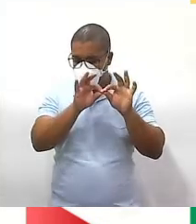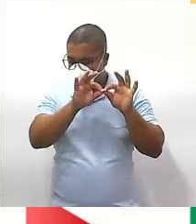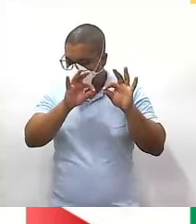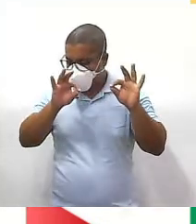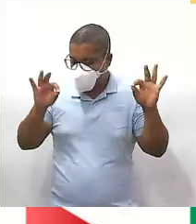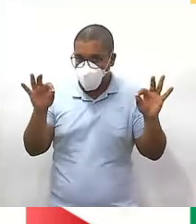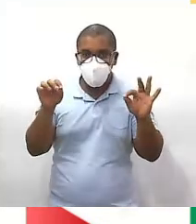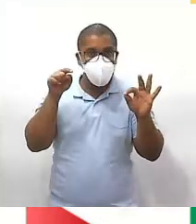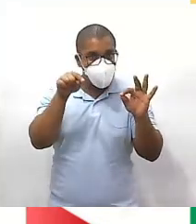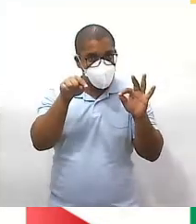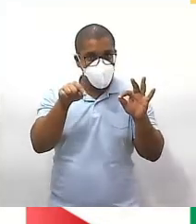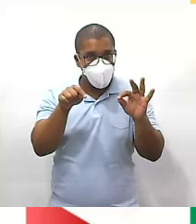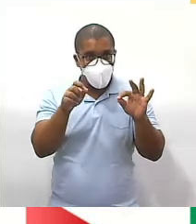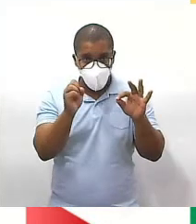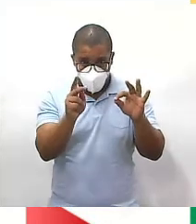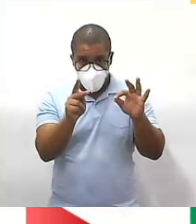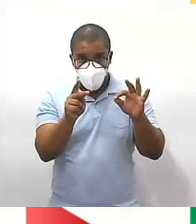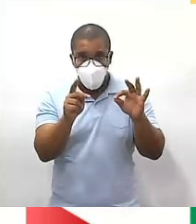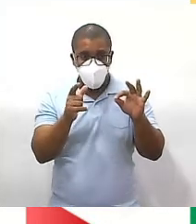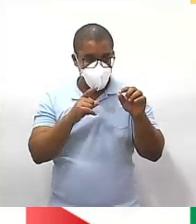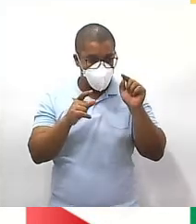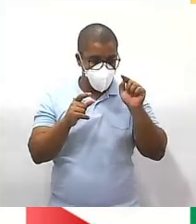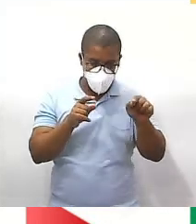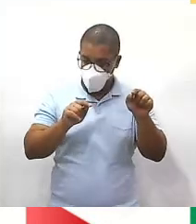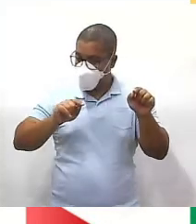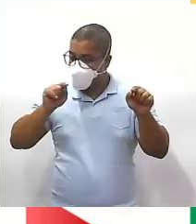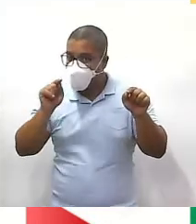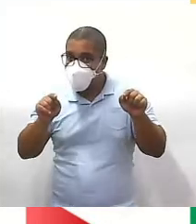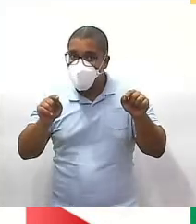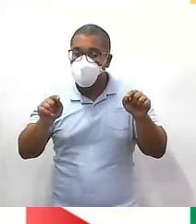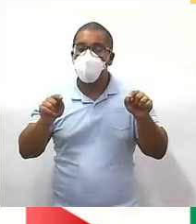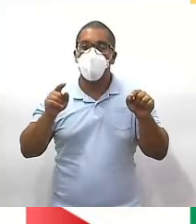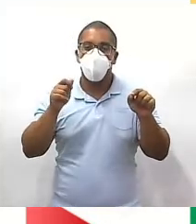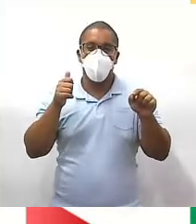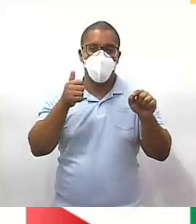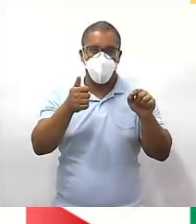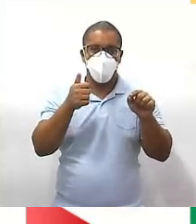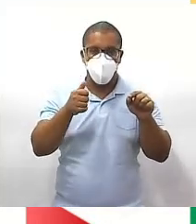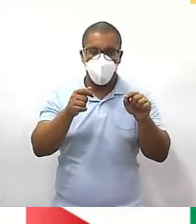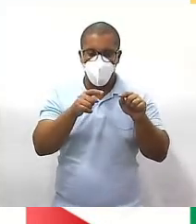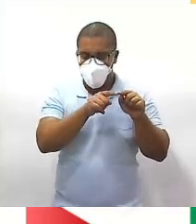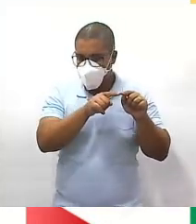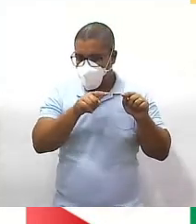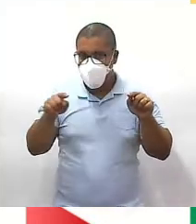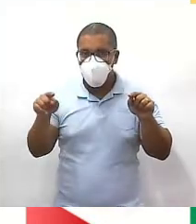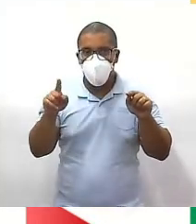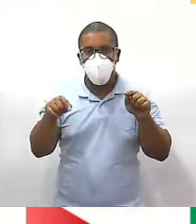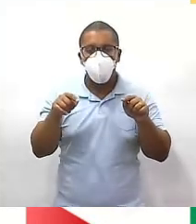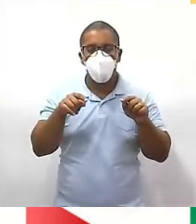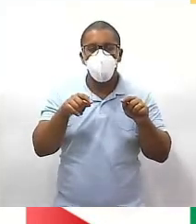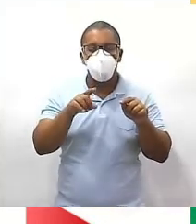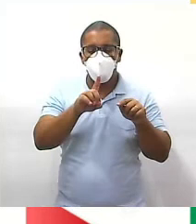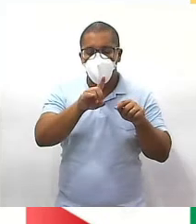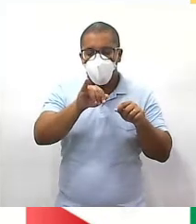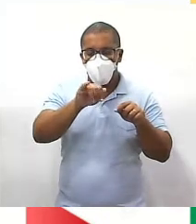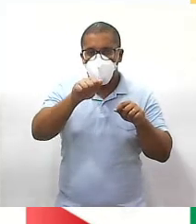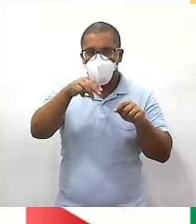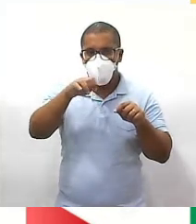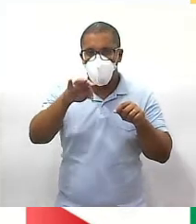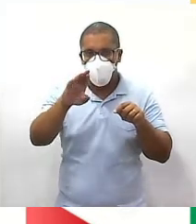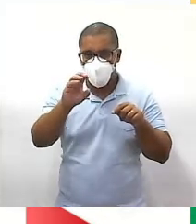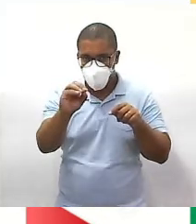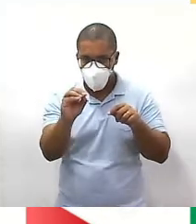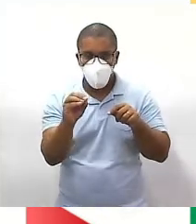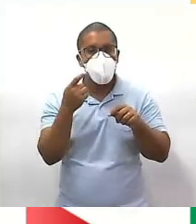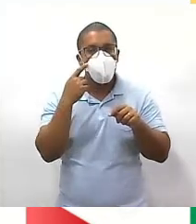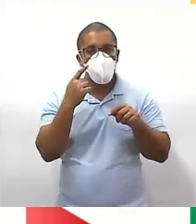pelo centro, tá? Quando toca nas duas áreas extremas aí da circunferência, esses pontos